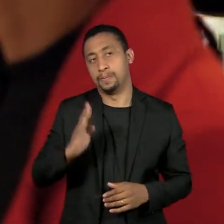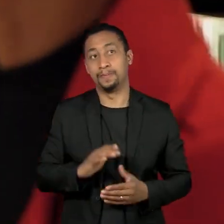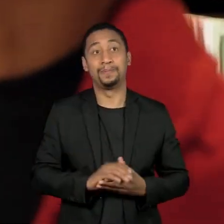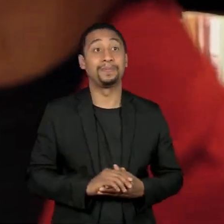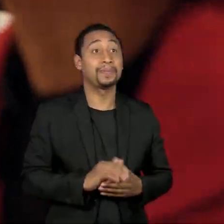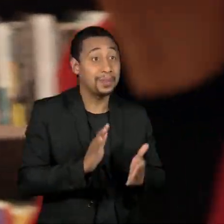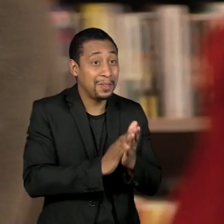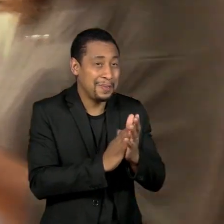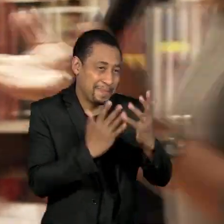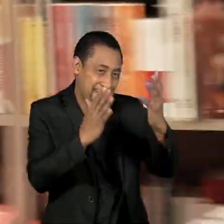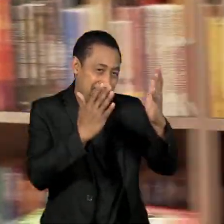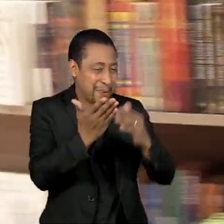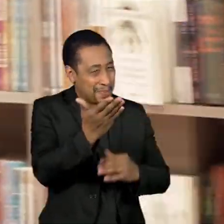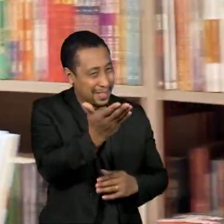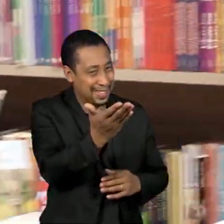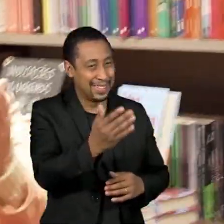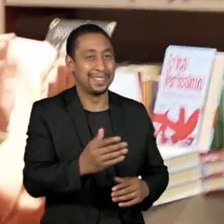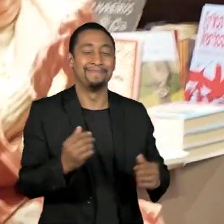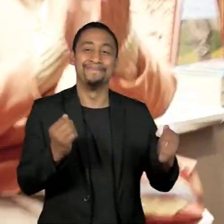para ela.